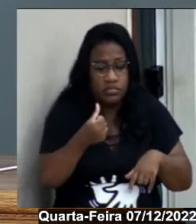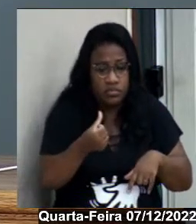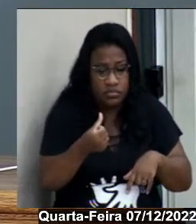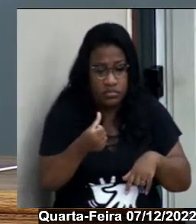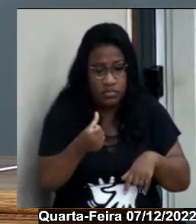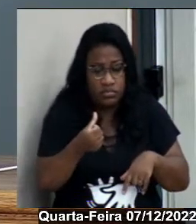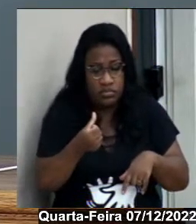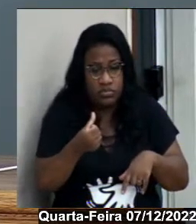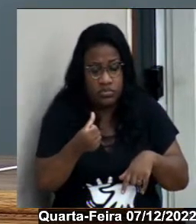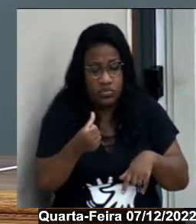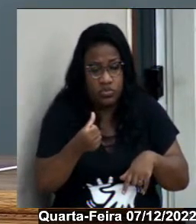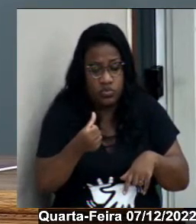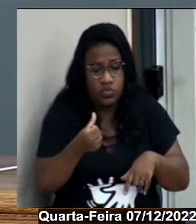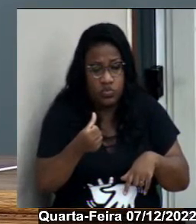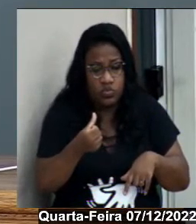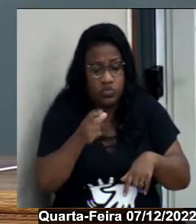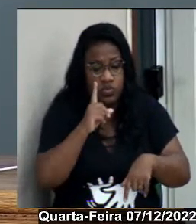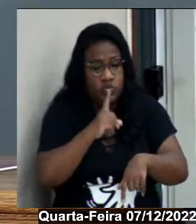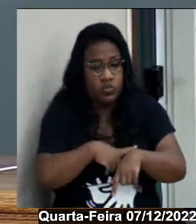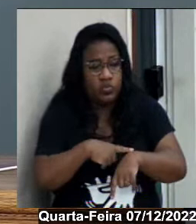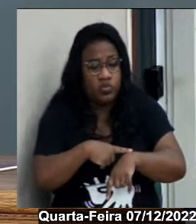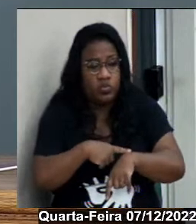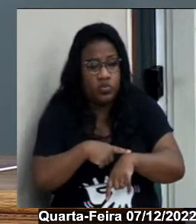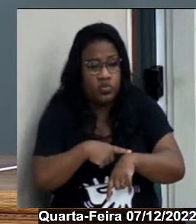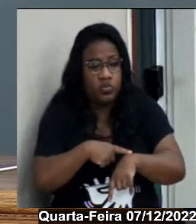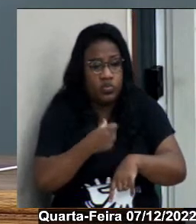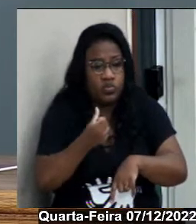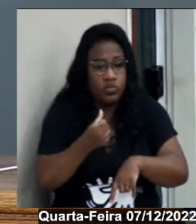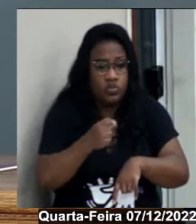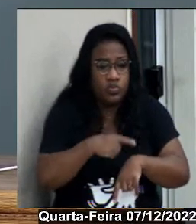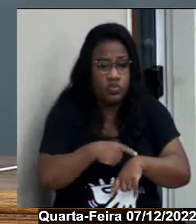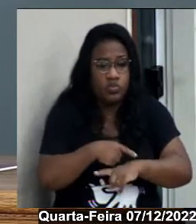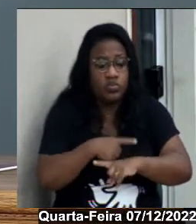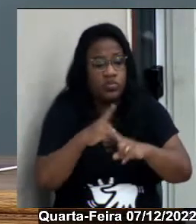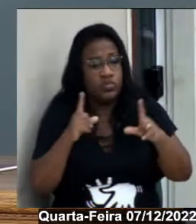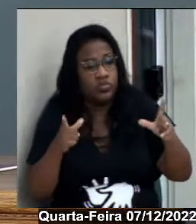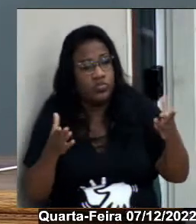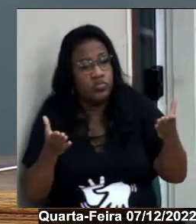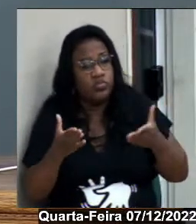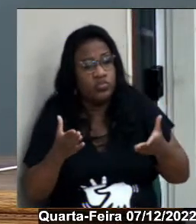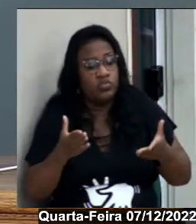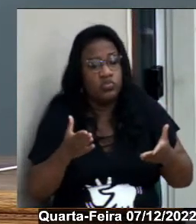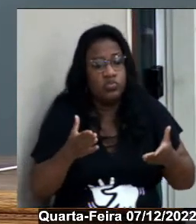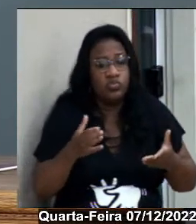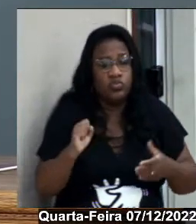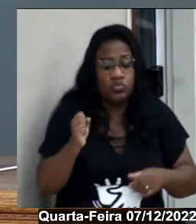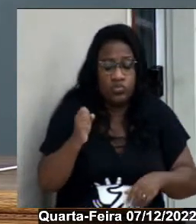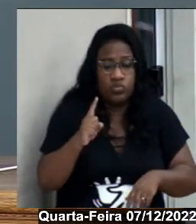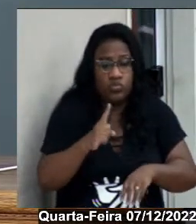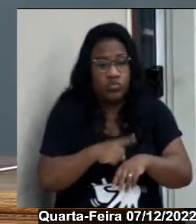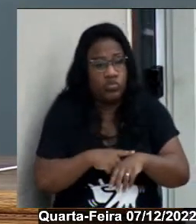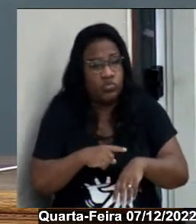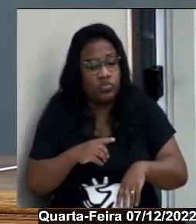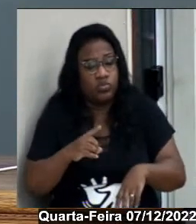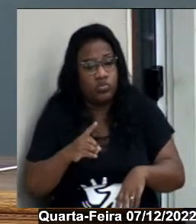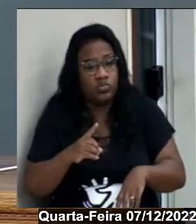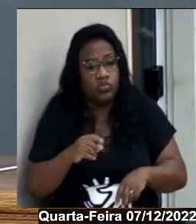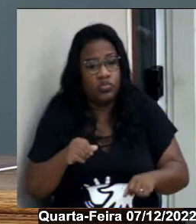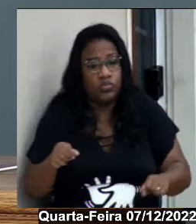6 horas a mais do seu cumprimento, das suas horas, ou 8, ou até mais, virar um